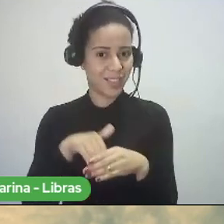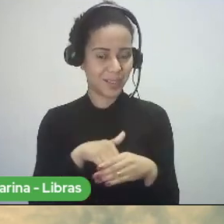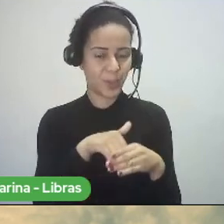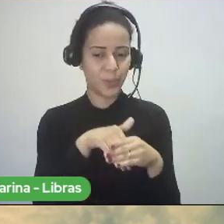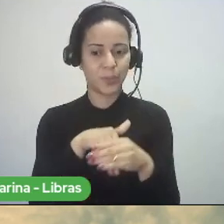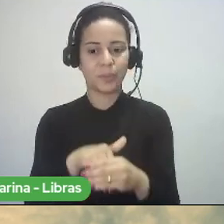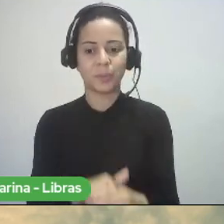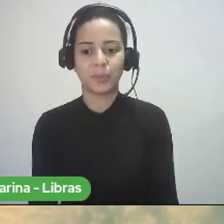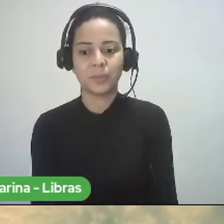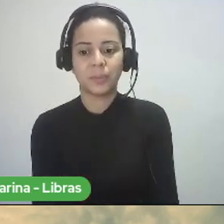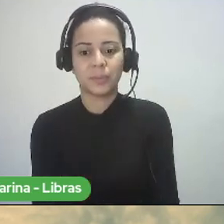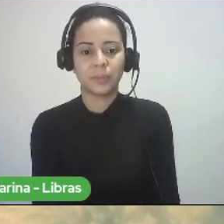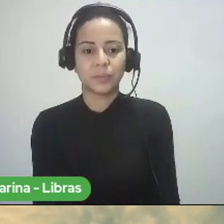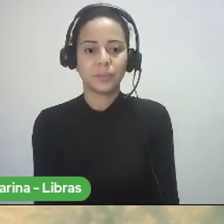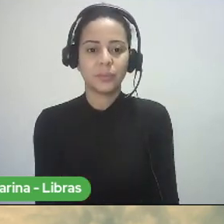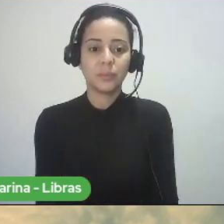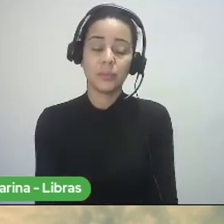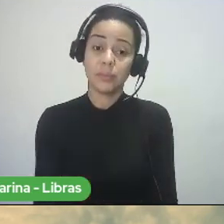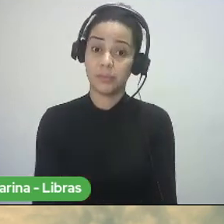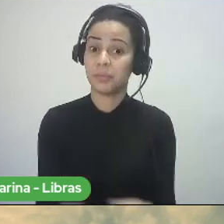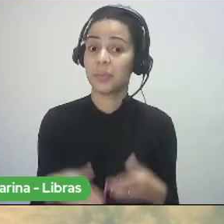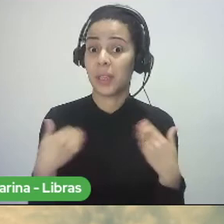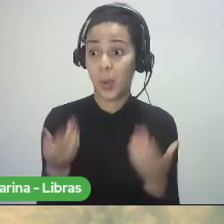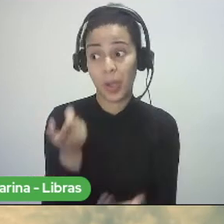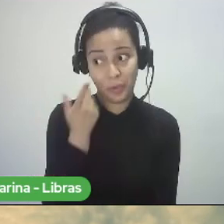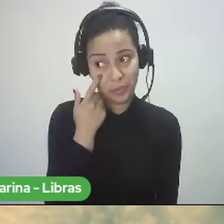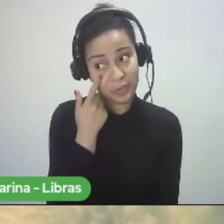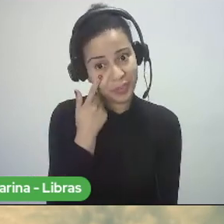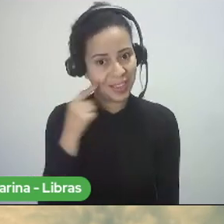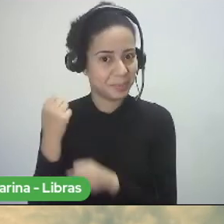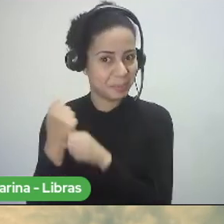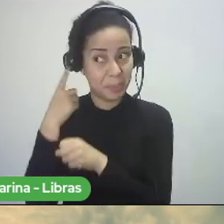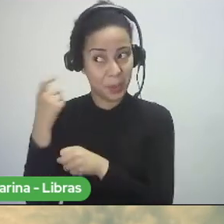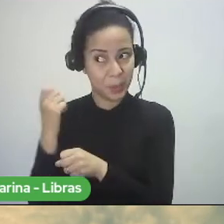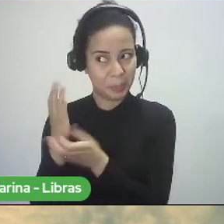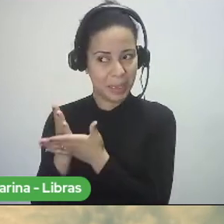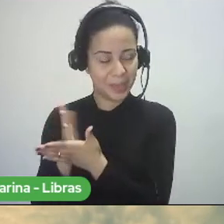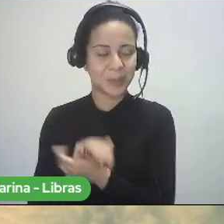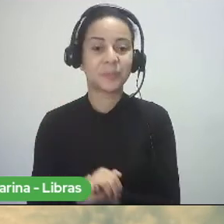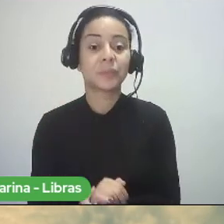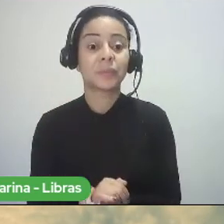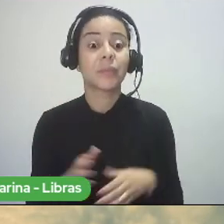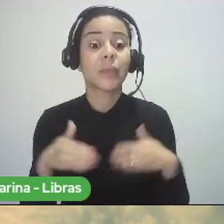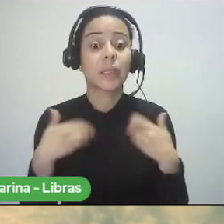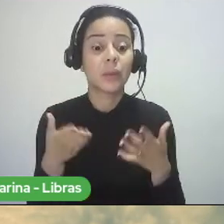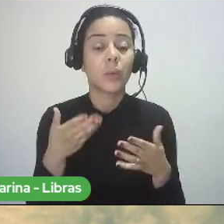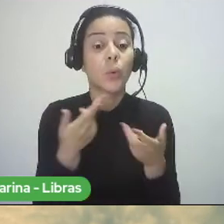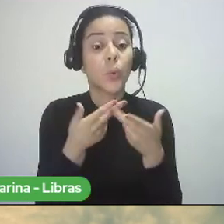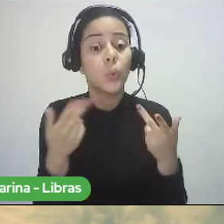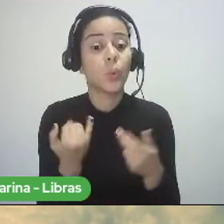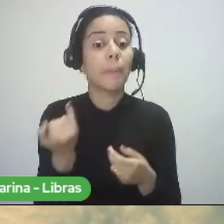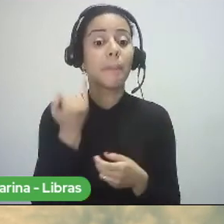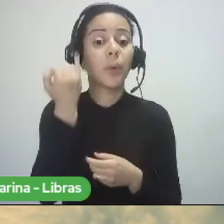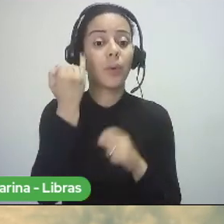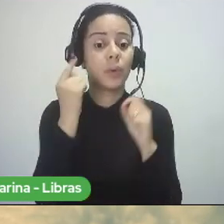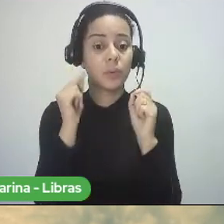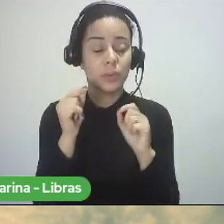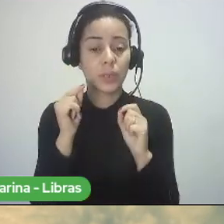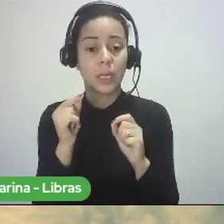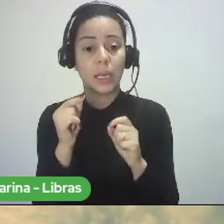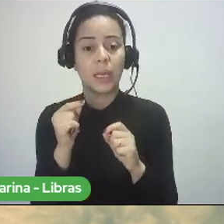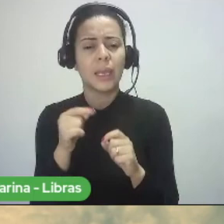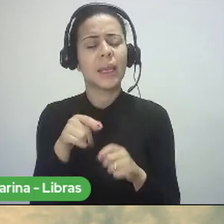Vamos ver se a obra vai deixar, mas uma das coisas muito importantes dentro das Inception remotas é que, como a gente falou, a gente